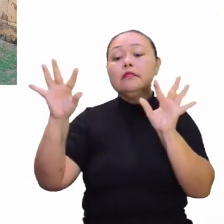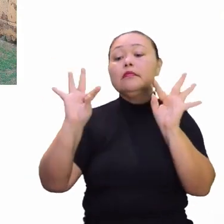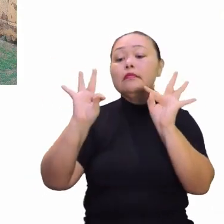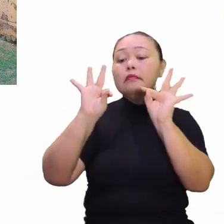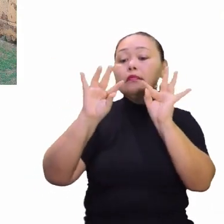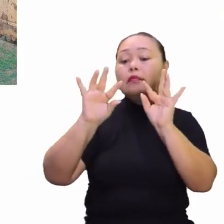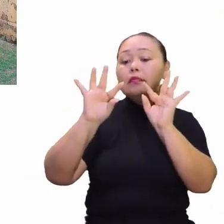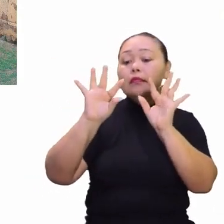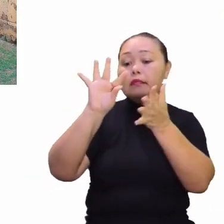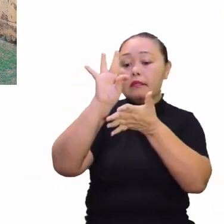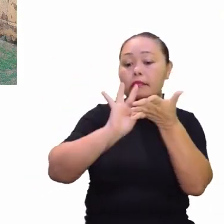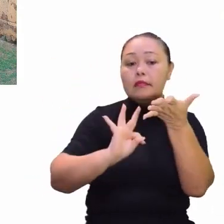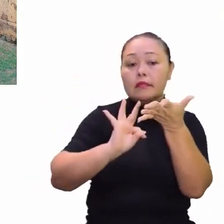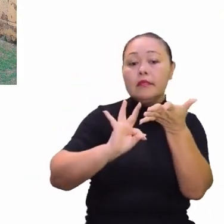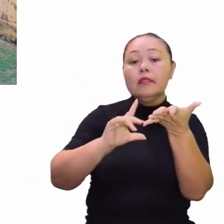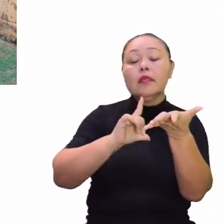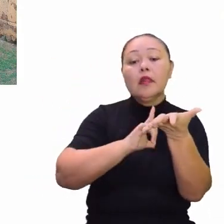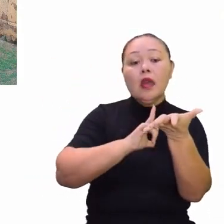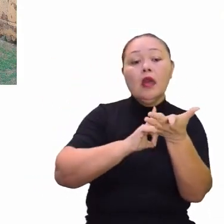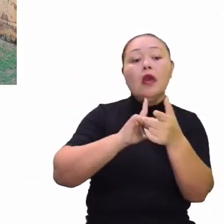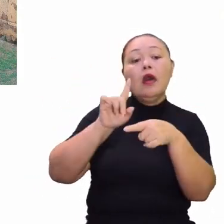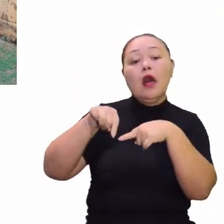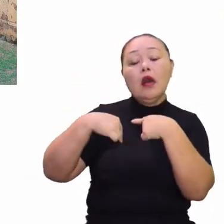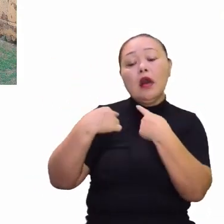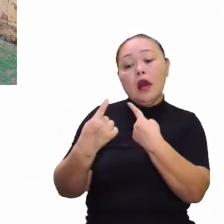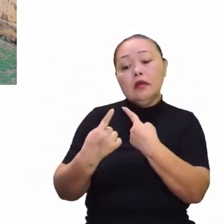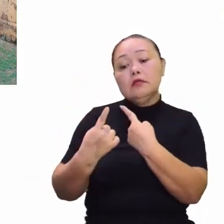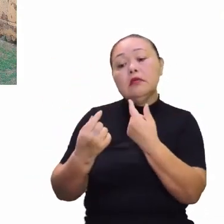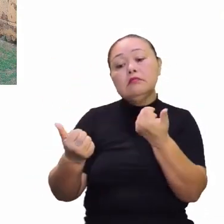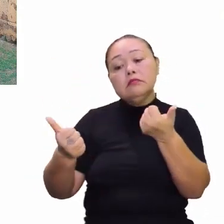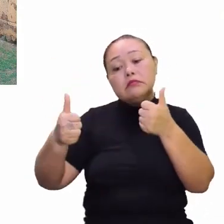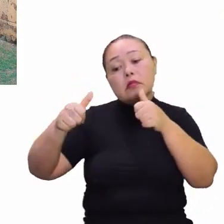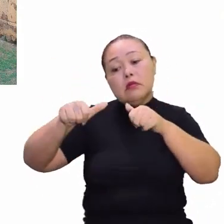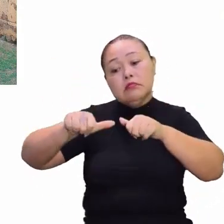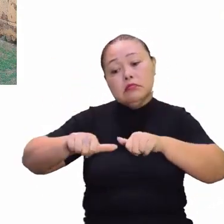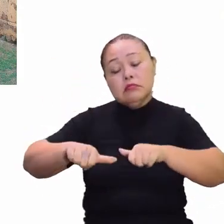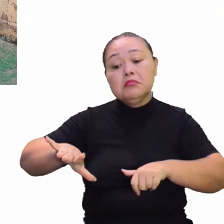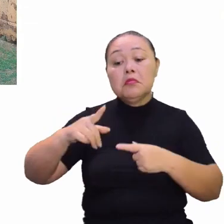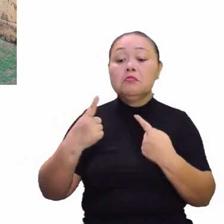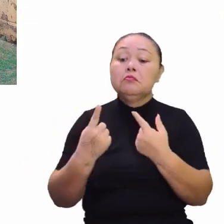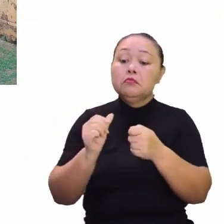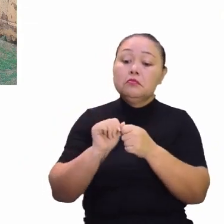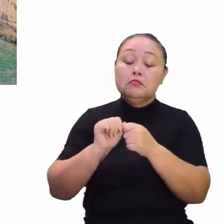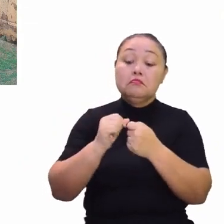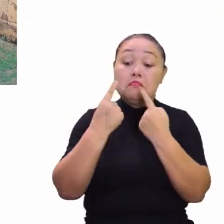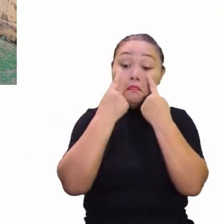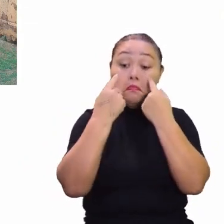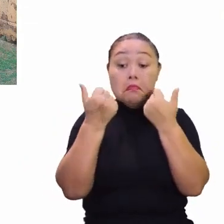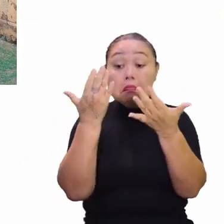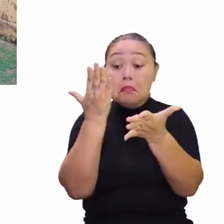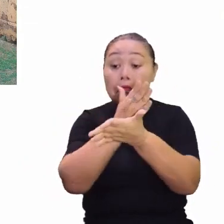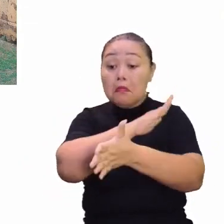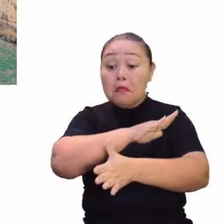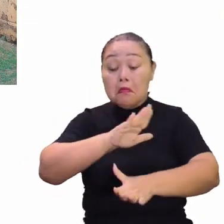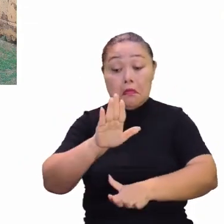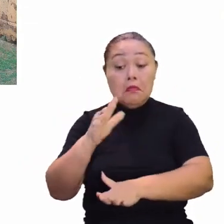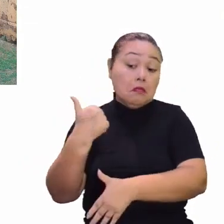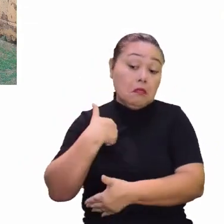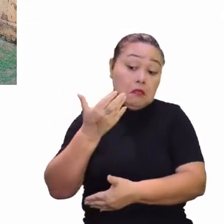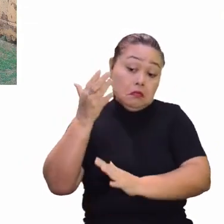texto diz, houve a decadência, porque houve o desinteresse da Espanha na região. Exatamente. Ok? Então,